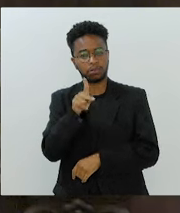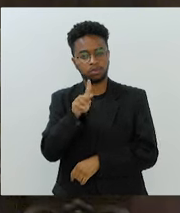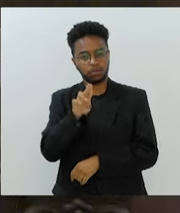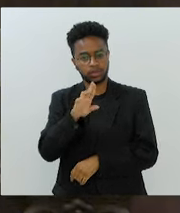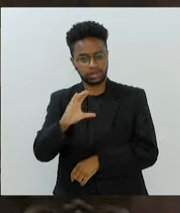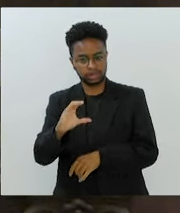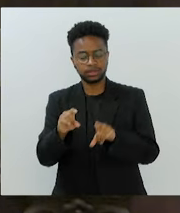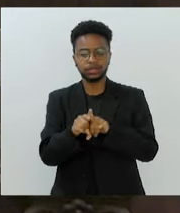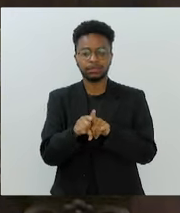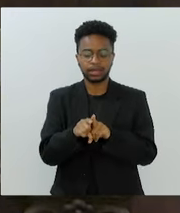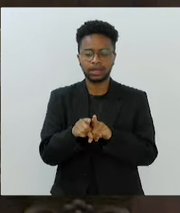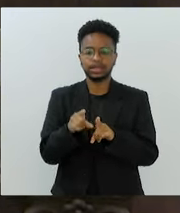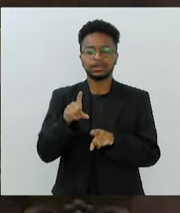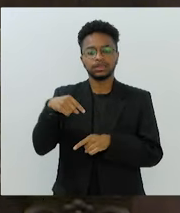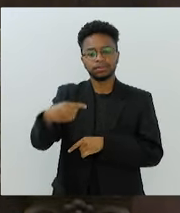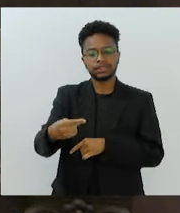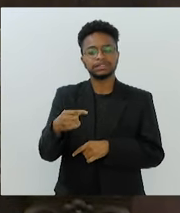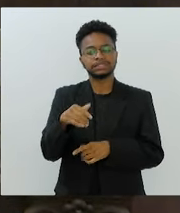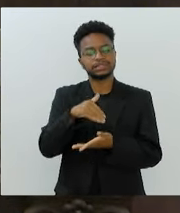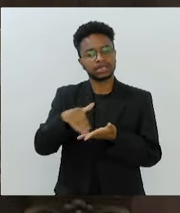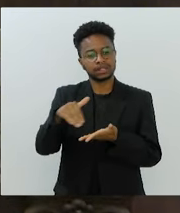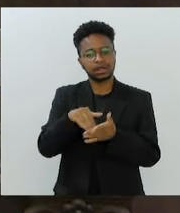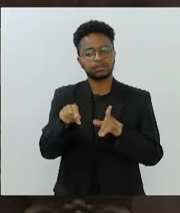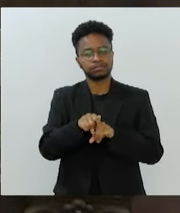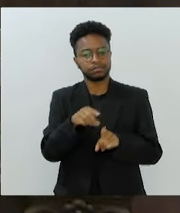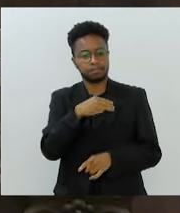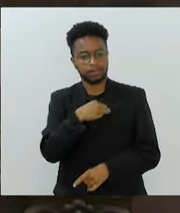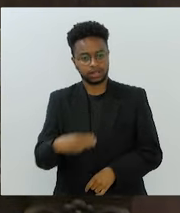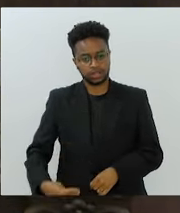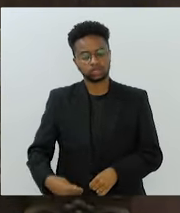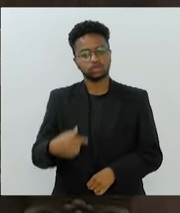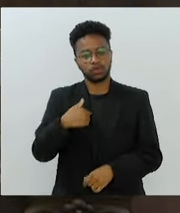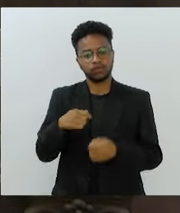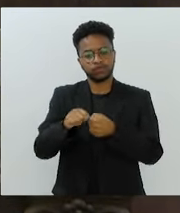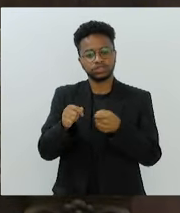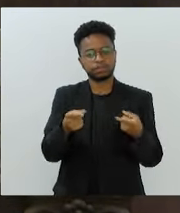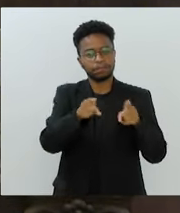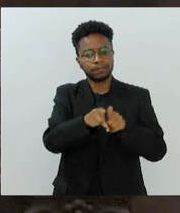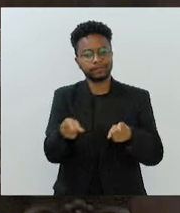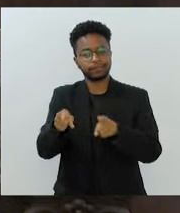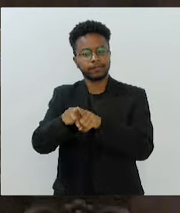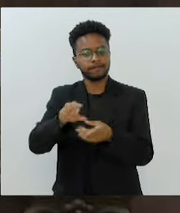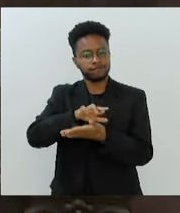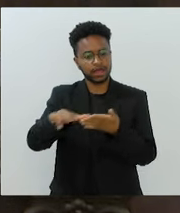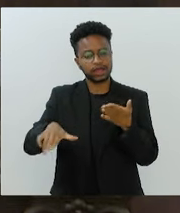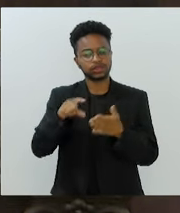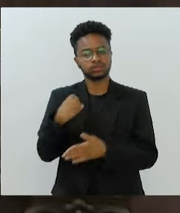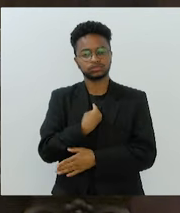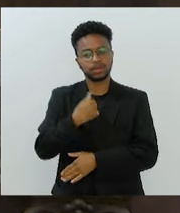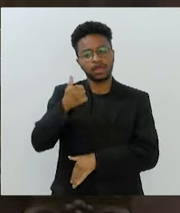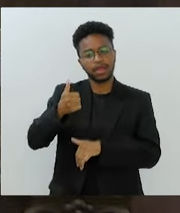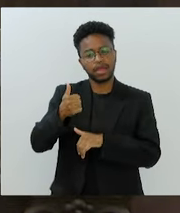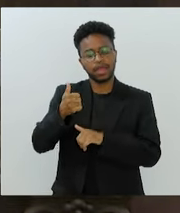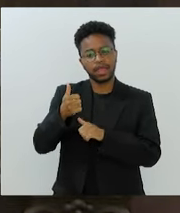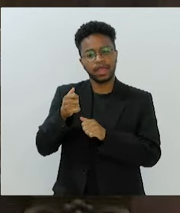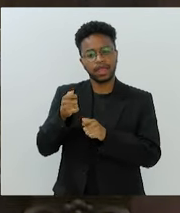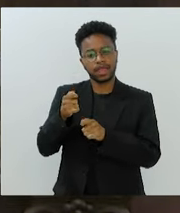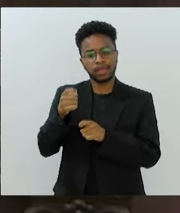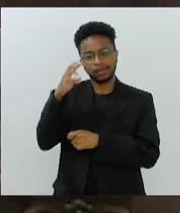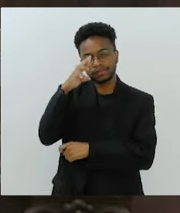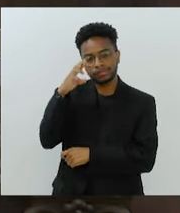gente fez parcerias com a PUC, uma delas contigo também, com Valcácio, monitoramento da Floresta da Tijuca. Uma outra com